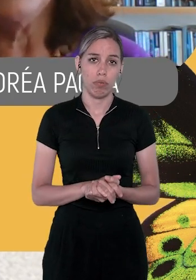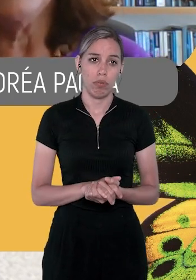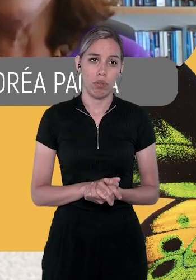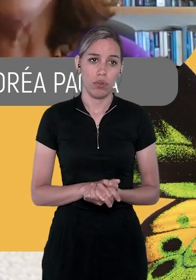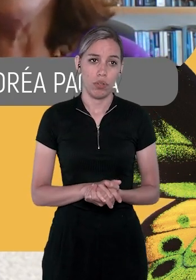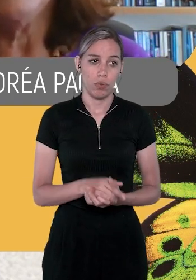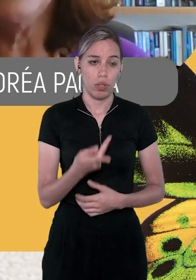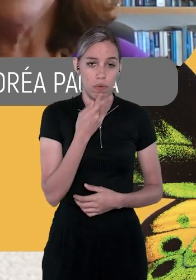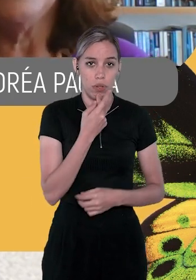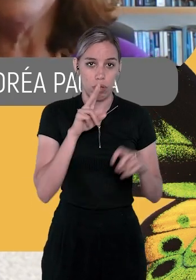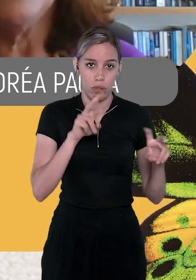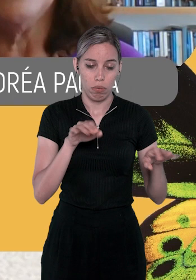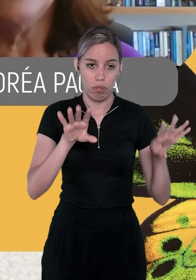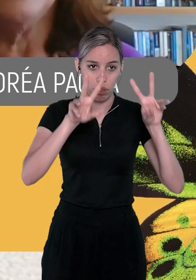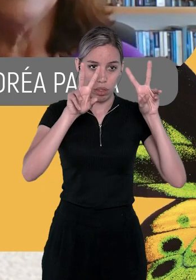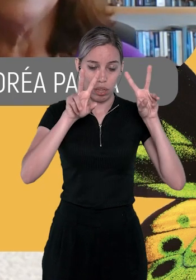da questão do negro?